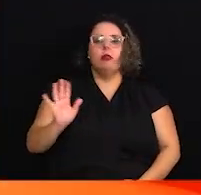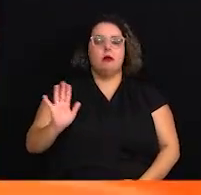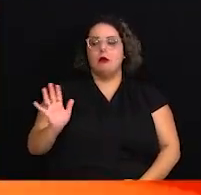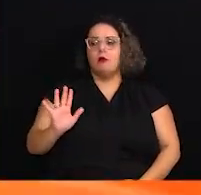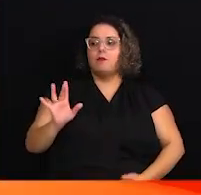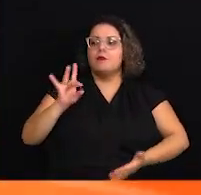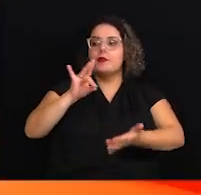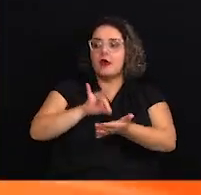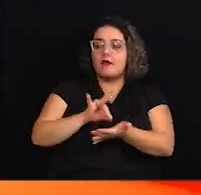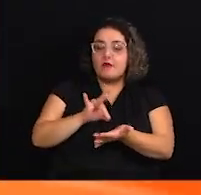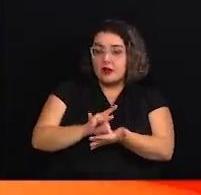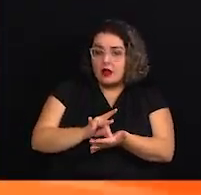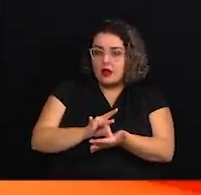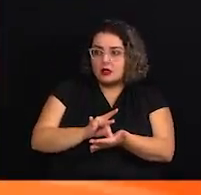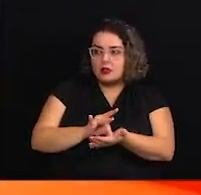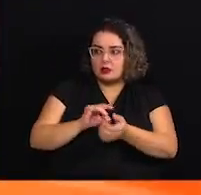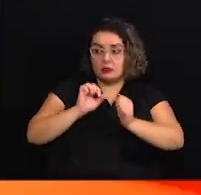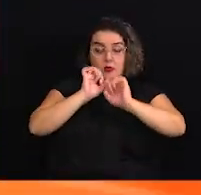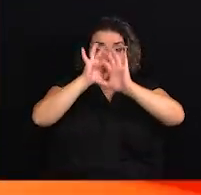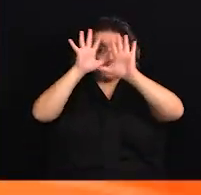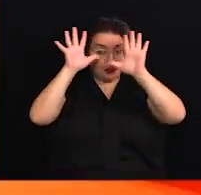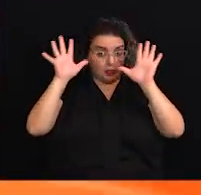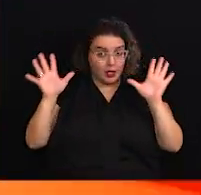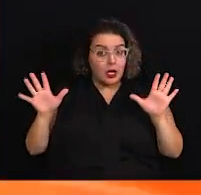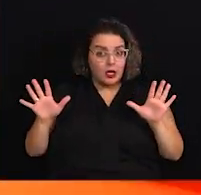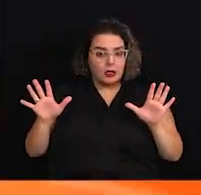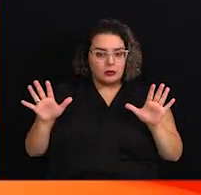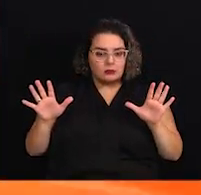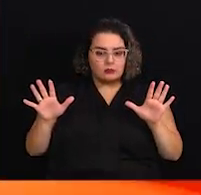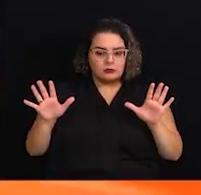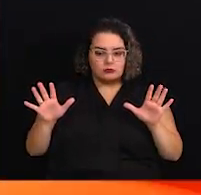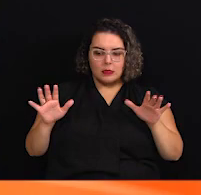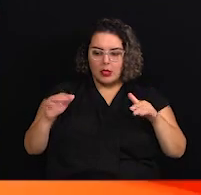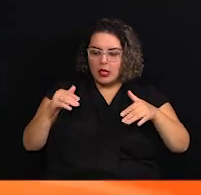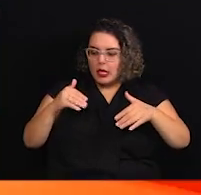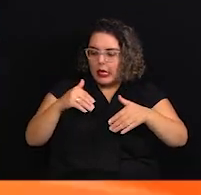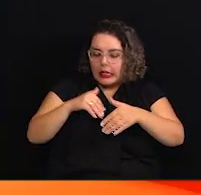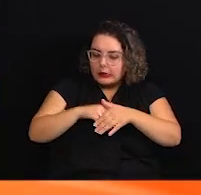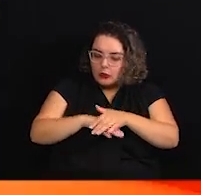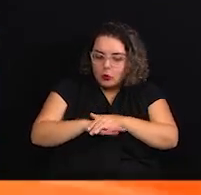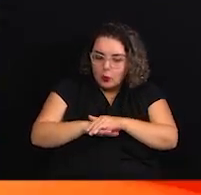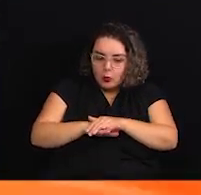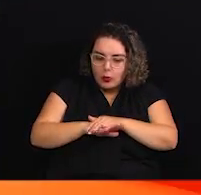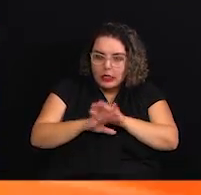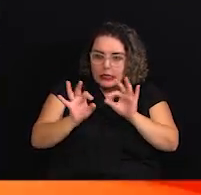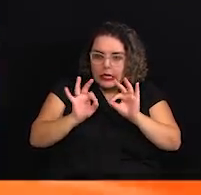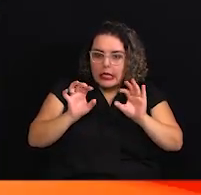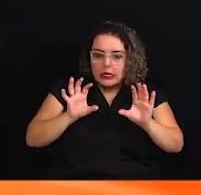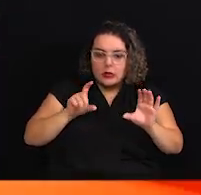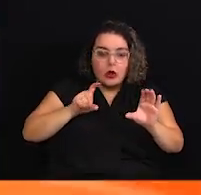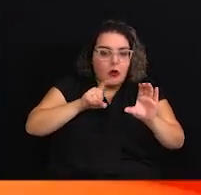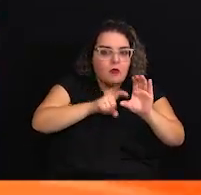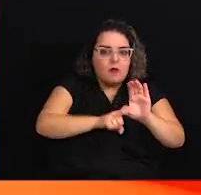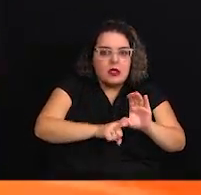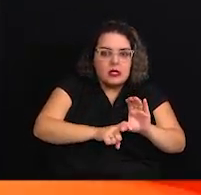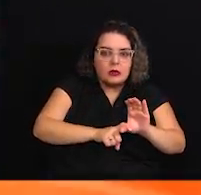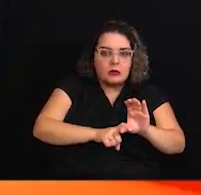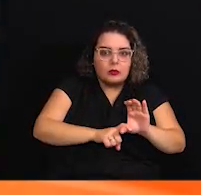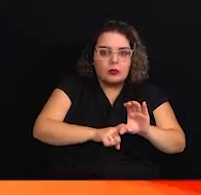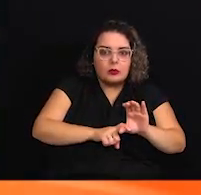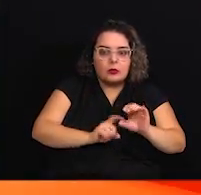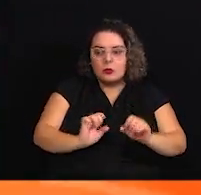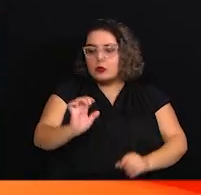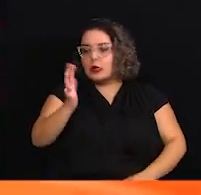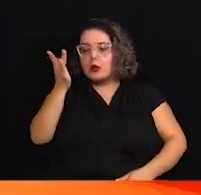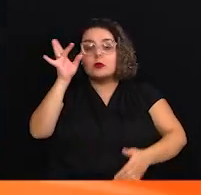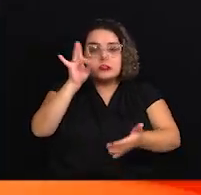na verdade, assim, eu quero deixar bem claro que ele não guarda nenhum vínculo documental com o caso acontecido, o